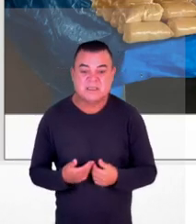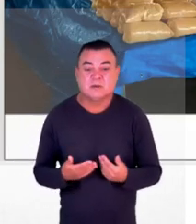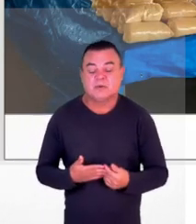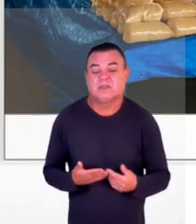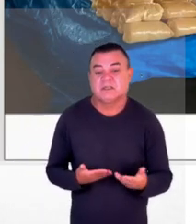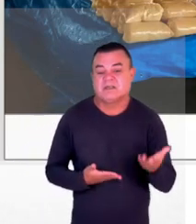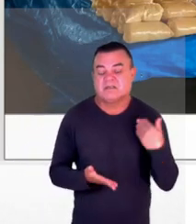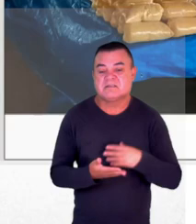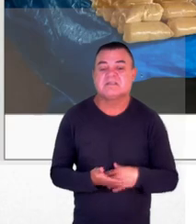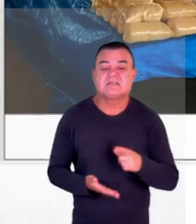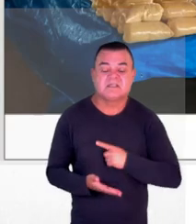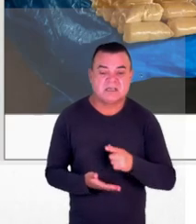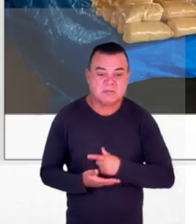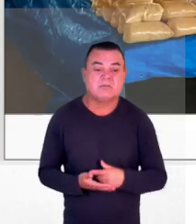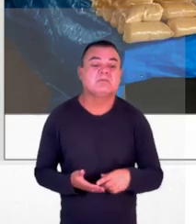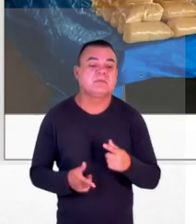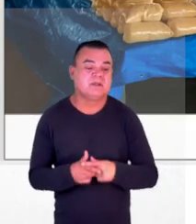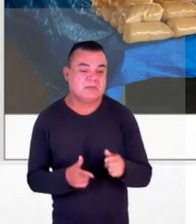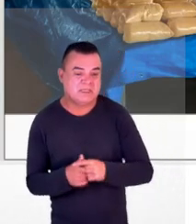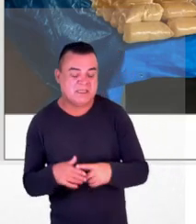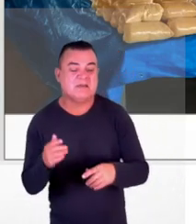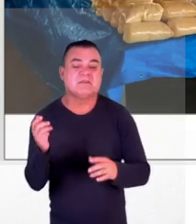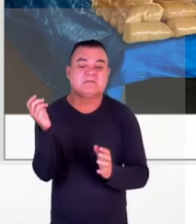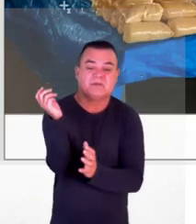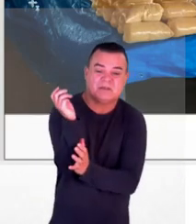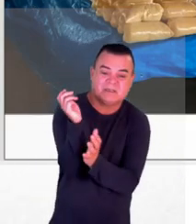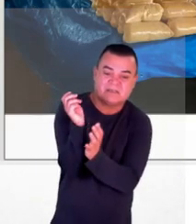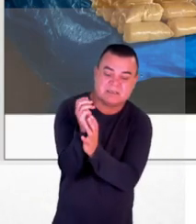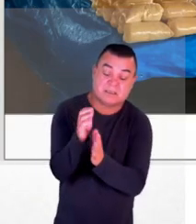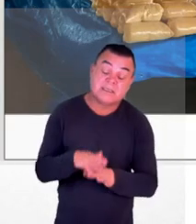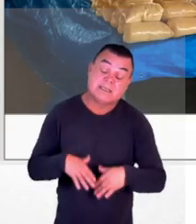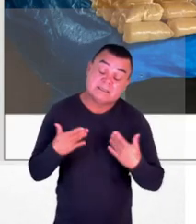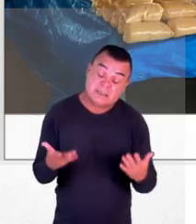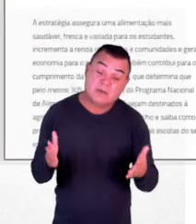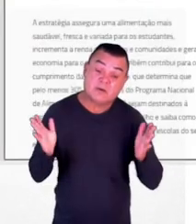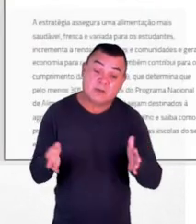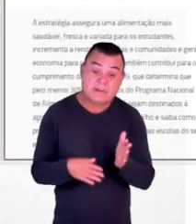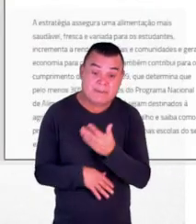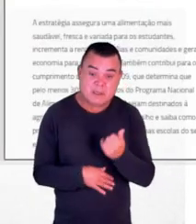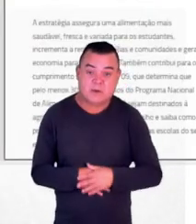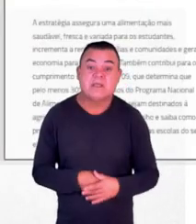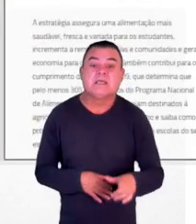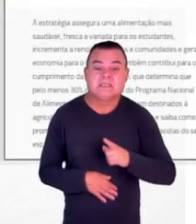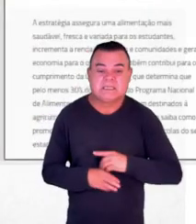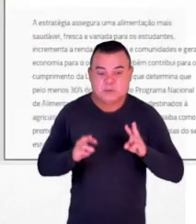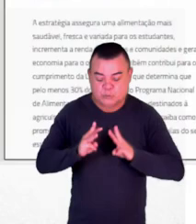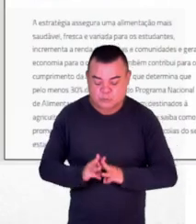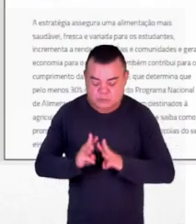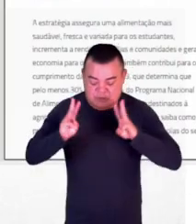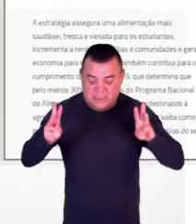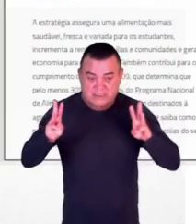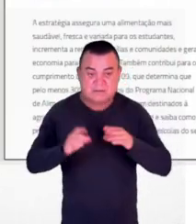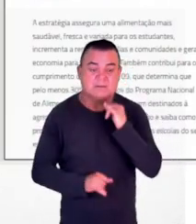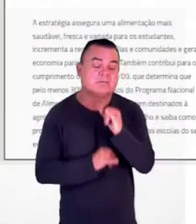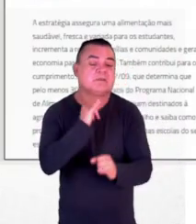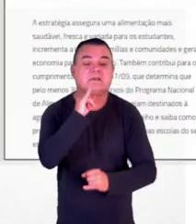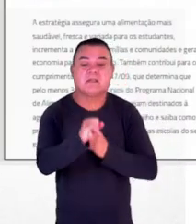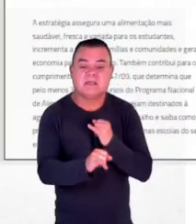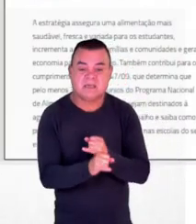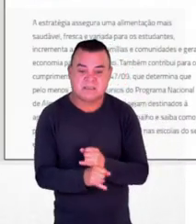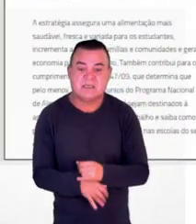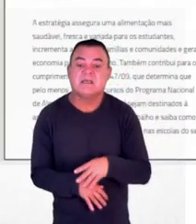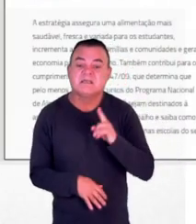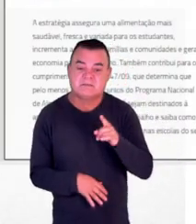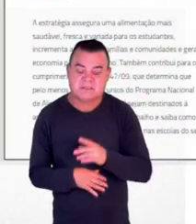burocráticas então a gente conseguiu esse avanço então facilita bastante tem o site na internet depois quem quiser acessar lá basta